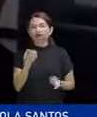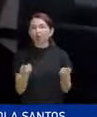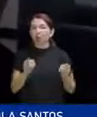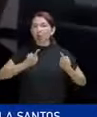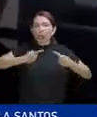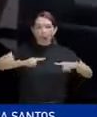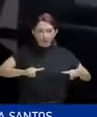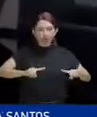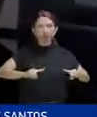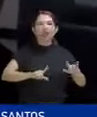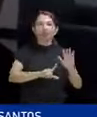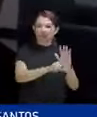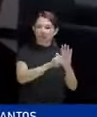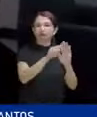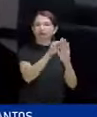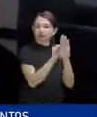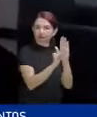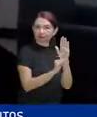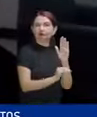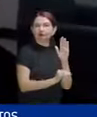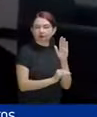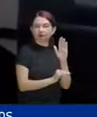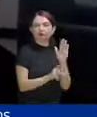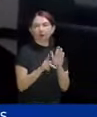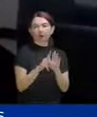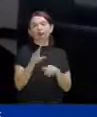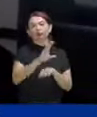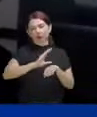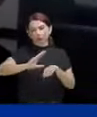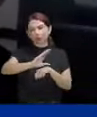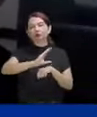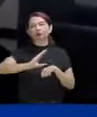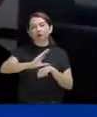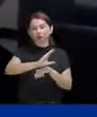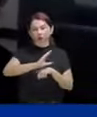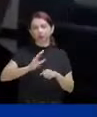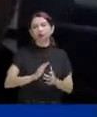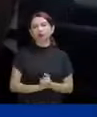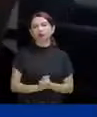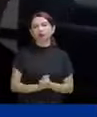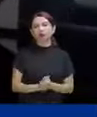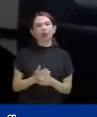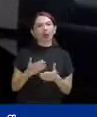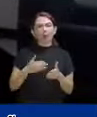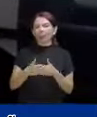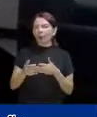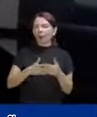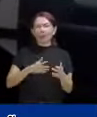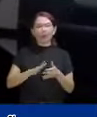viola os princípios constitucionais que vedam